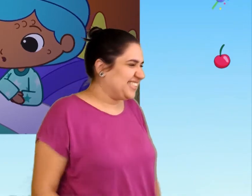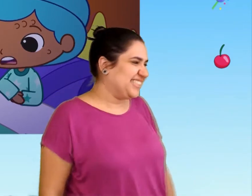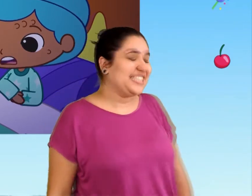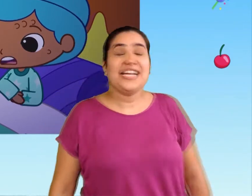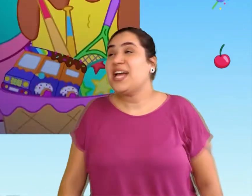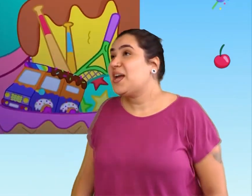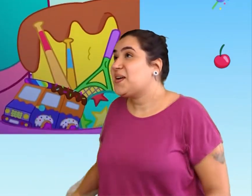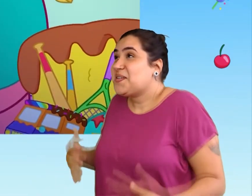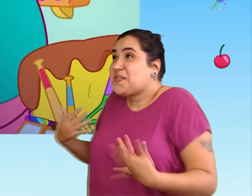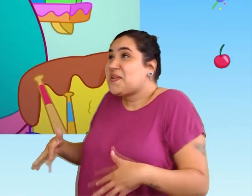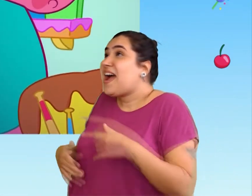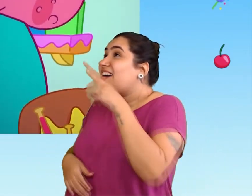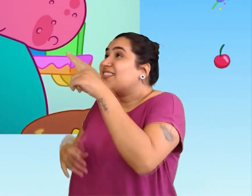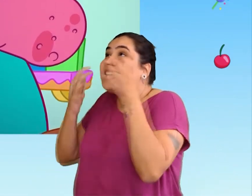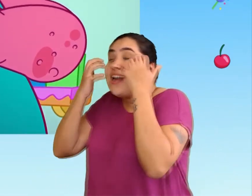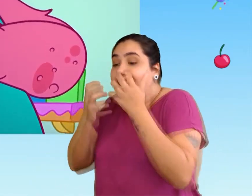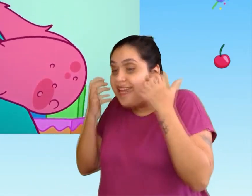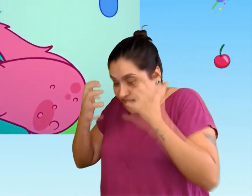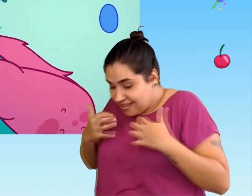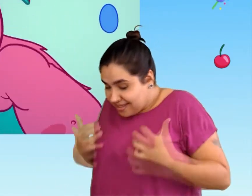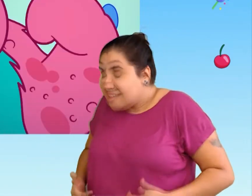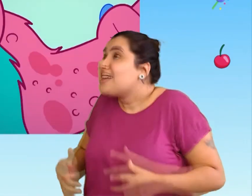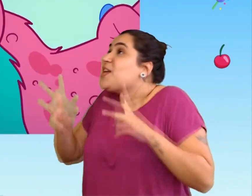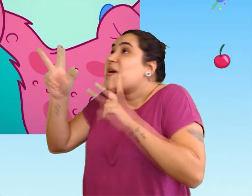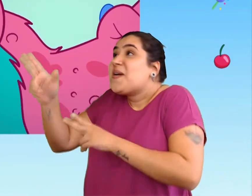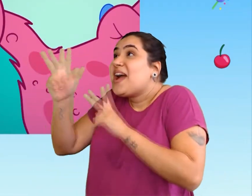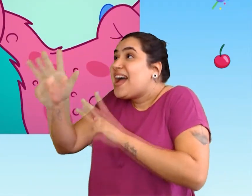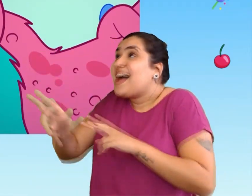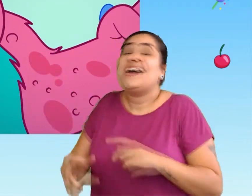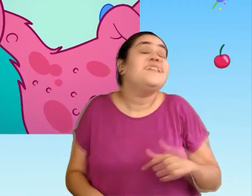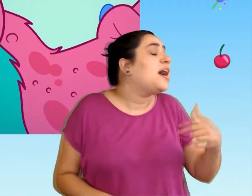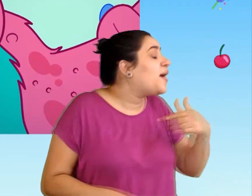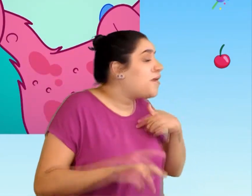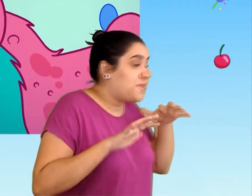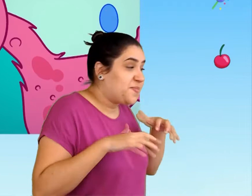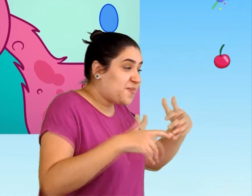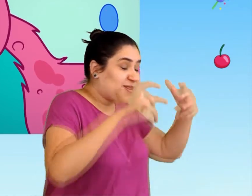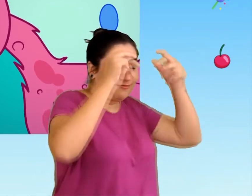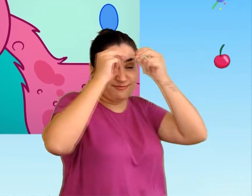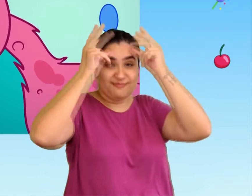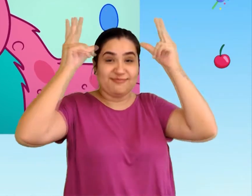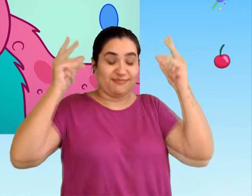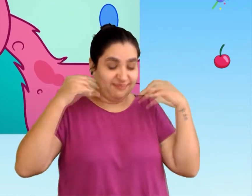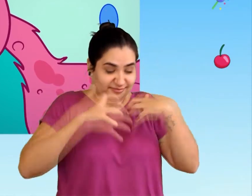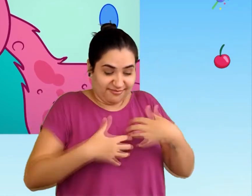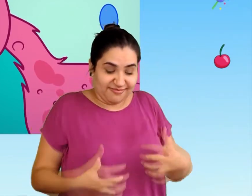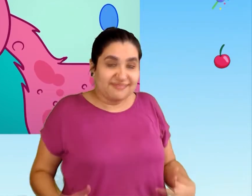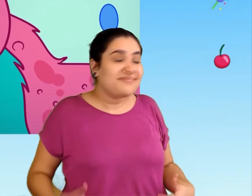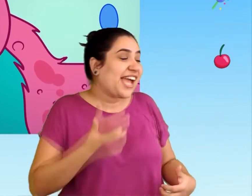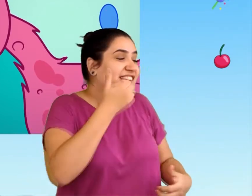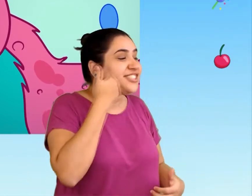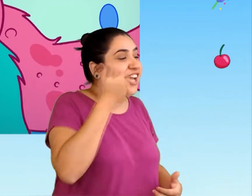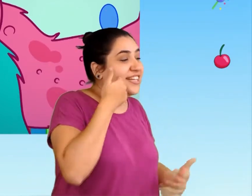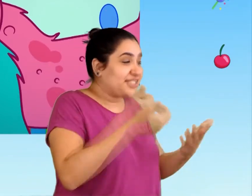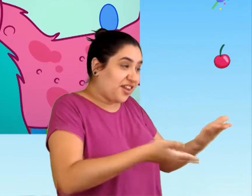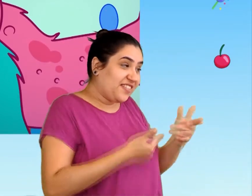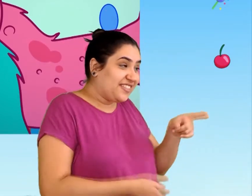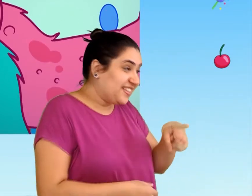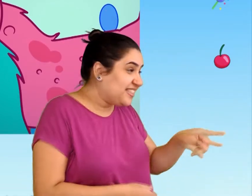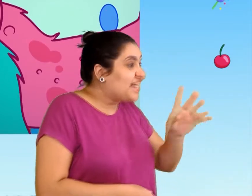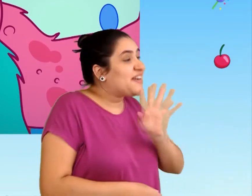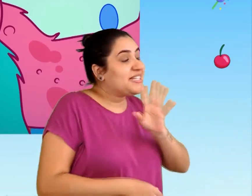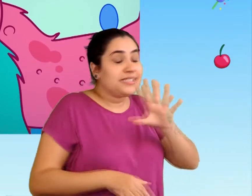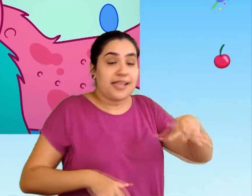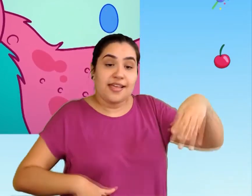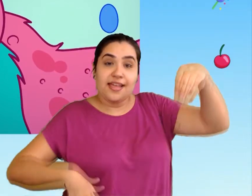Obrigado. Puxa, você tem crispes como eu. Eu sou o monstro crispão Tutti-Frutti e vim aqui convidar vocês para conhecer